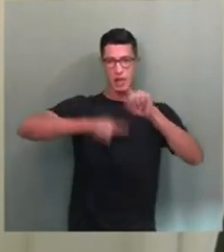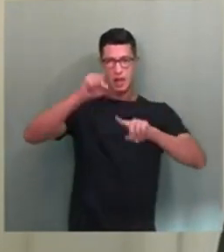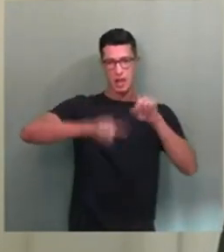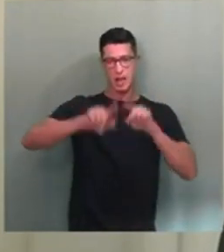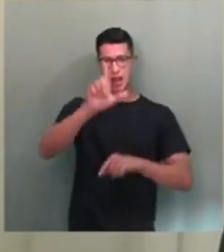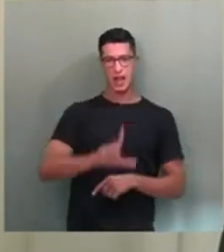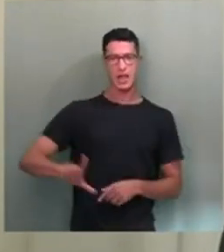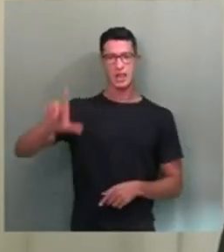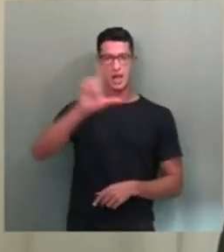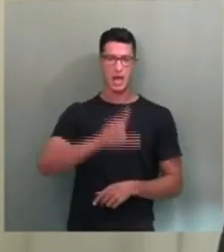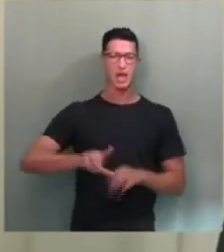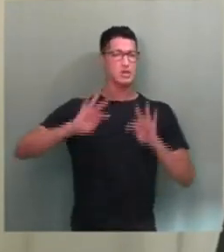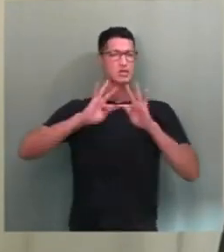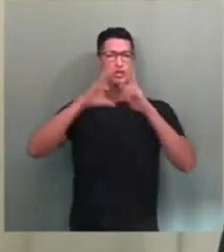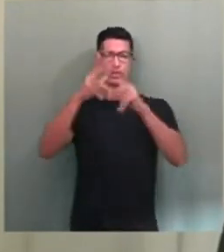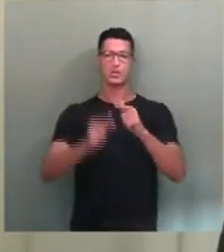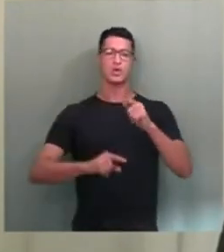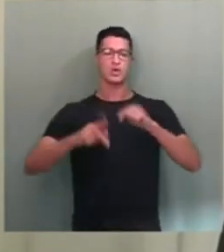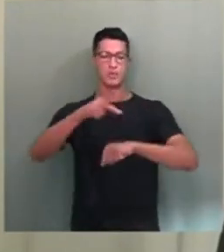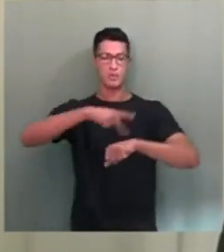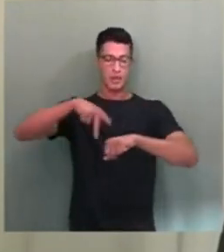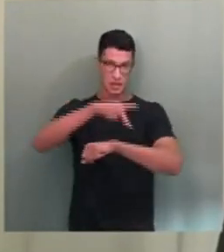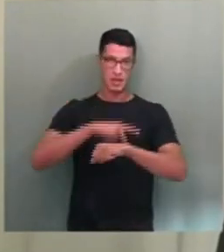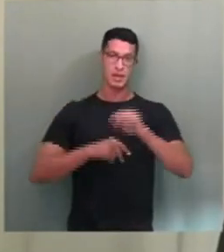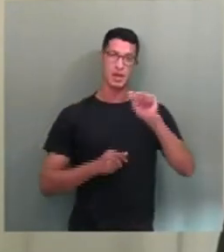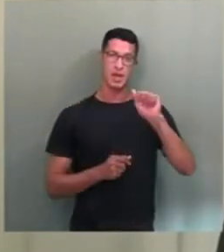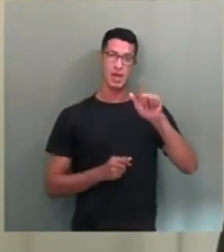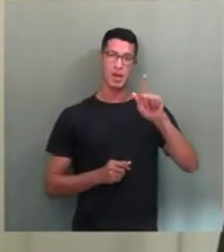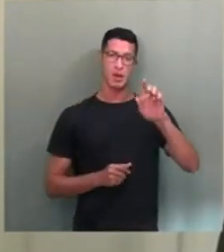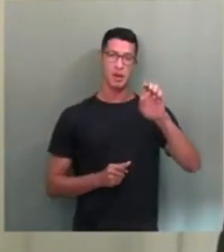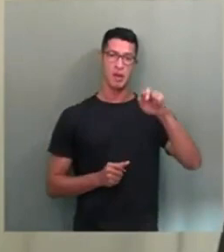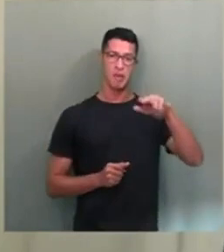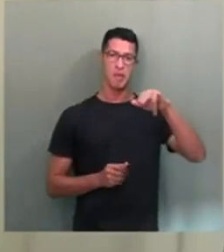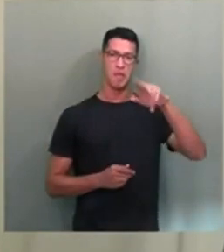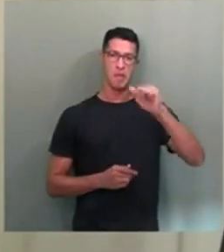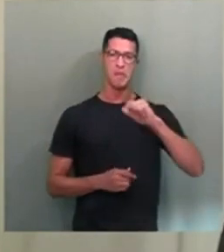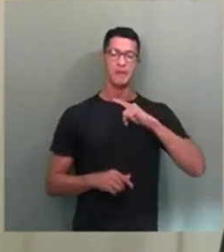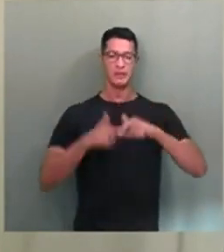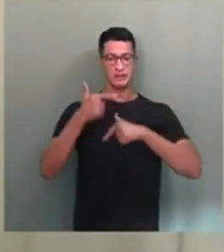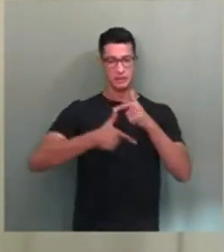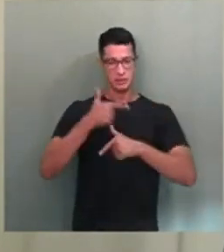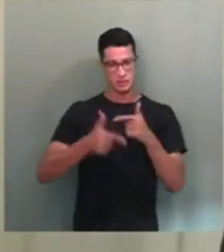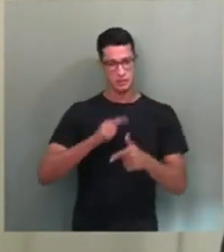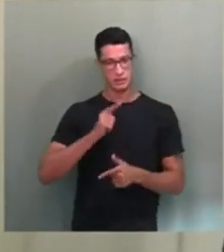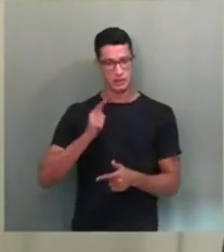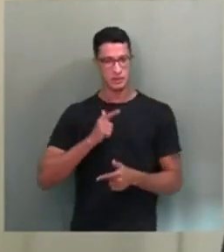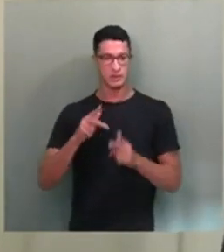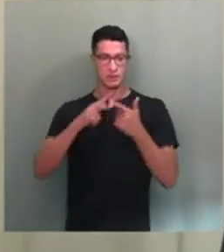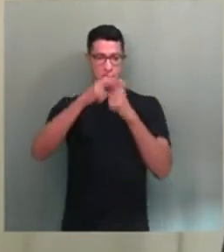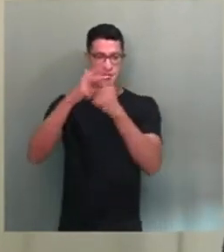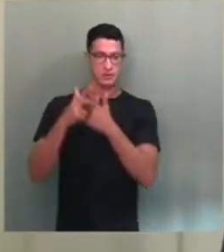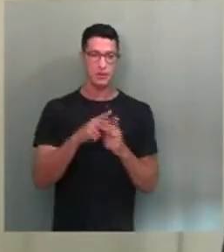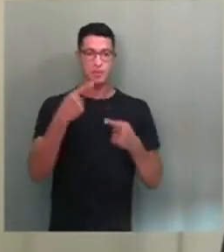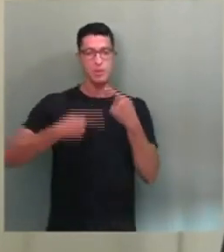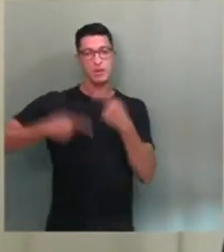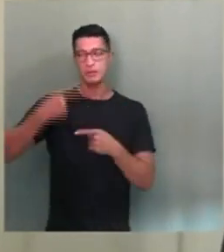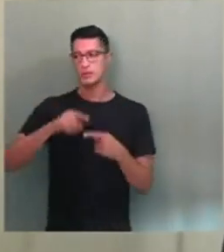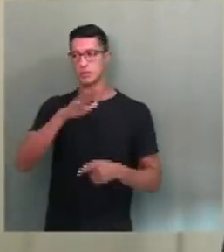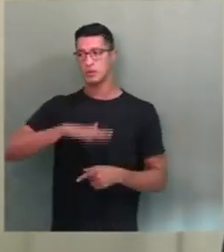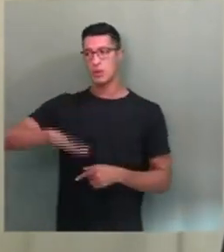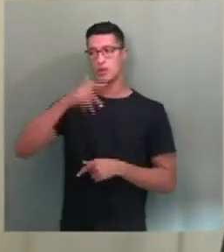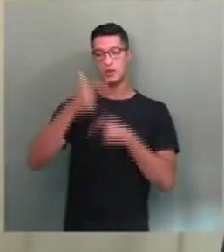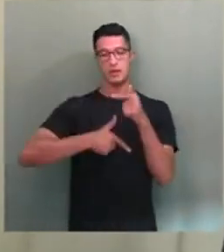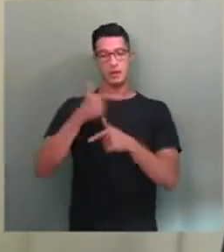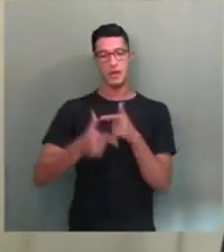entrevistados de todo o país. Por sua vez, a Agência Senado, fora o trabalho cotidiano de cobrir jornalisticamente todas as